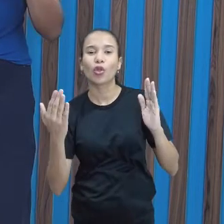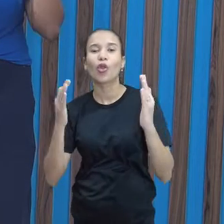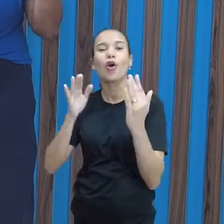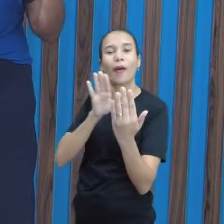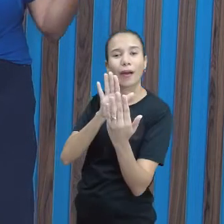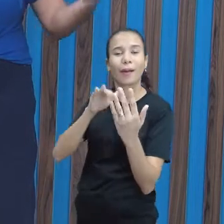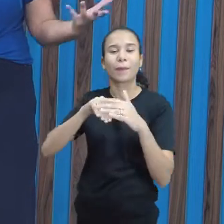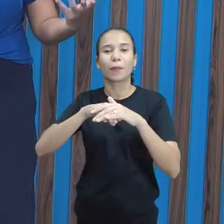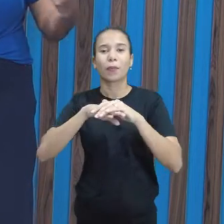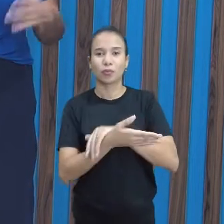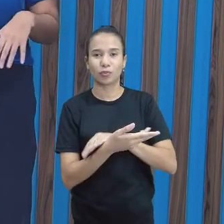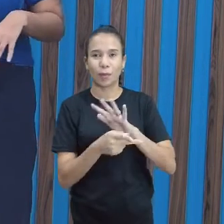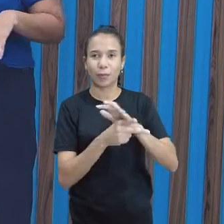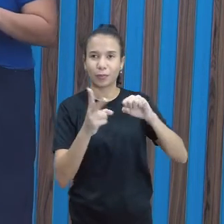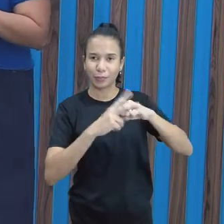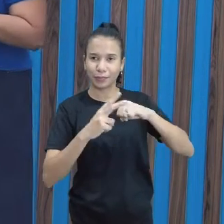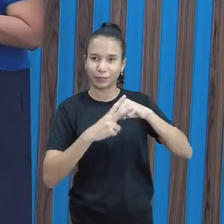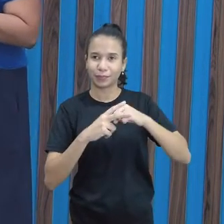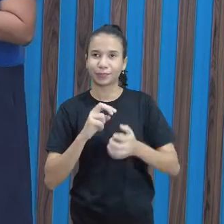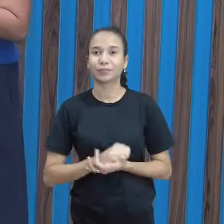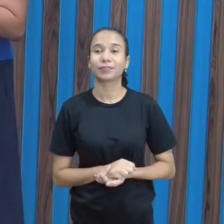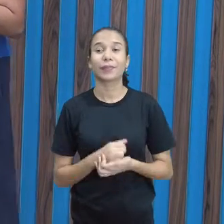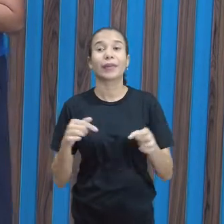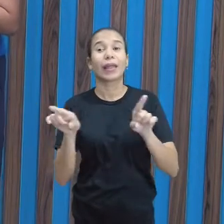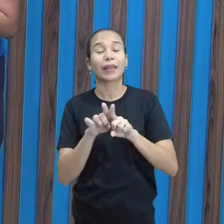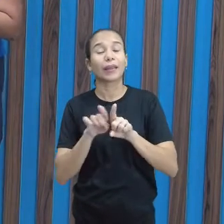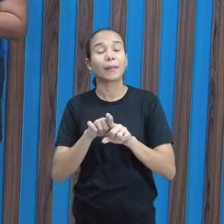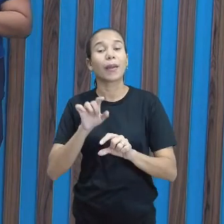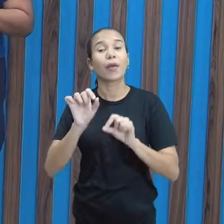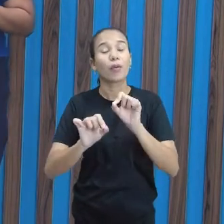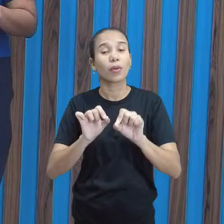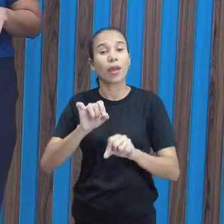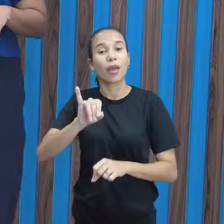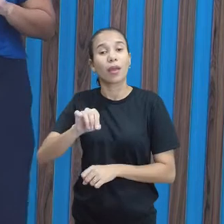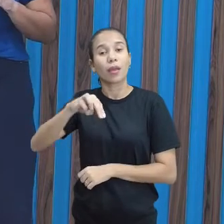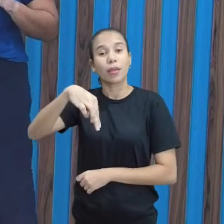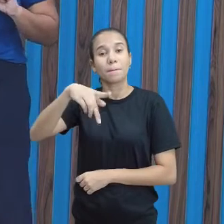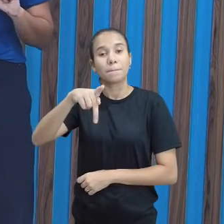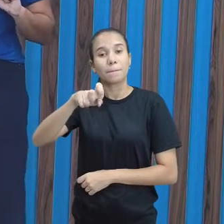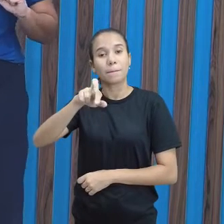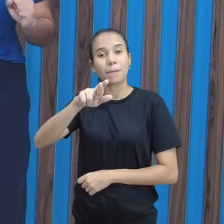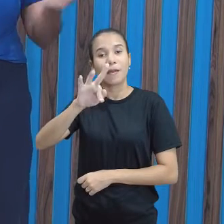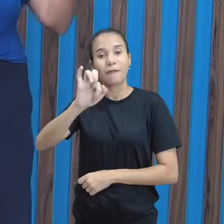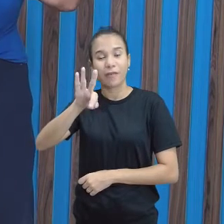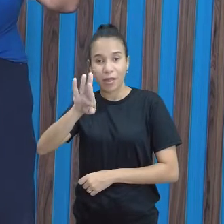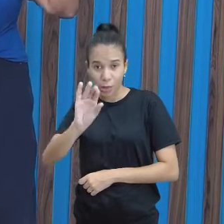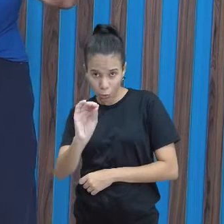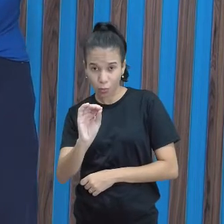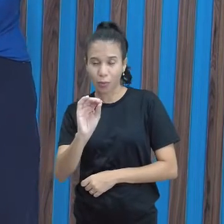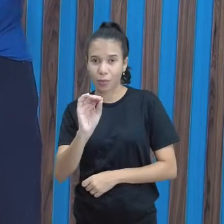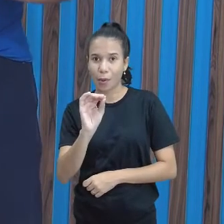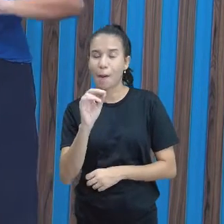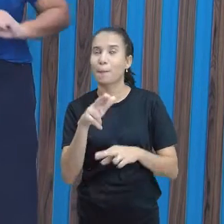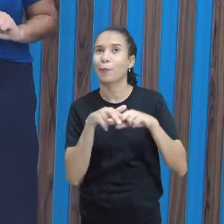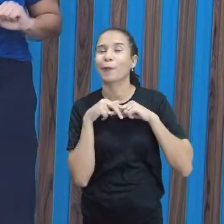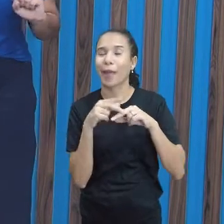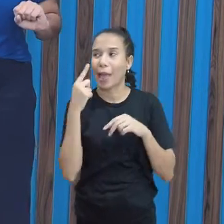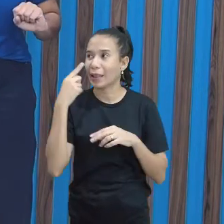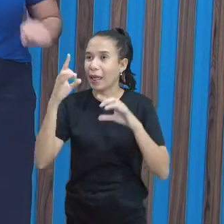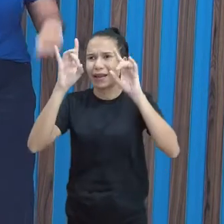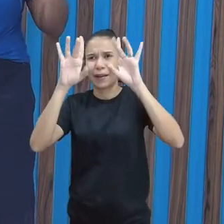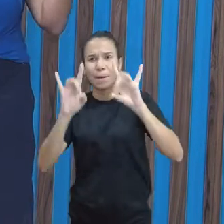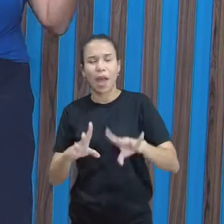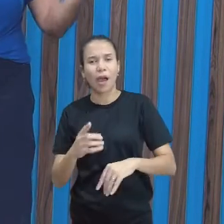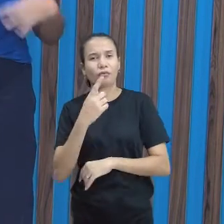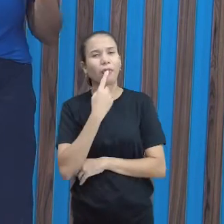se habituar às formas verbais, tá? E o pretérito imperfeito do indicativo. Por que eu deixei um destaque aqui para